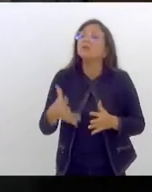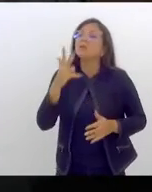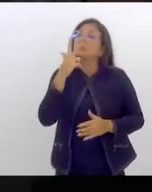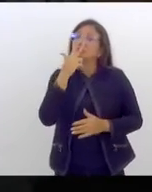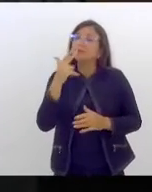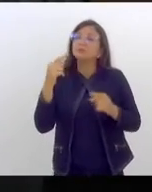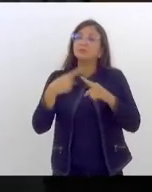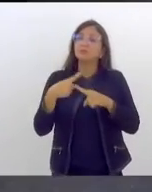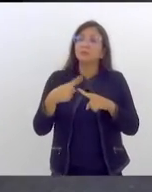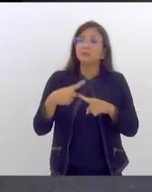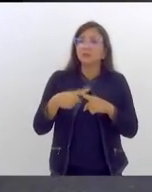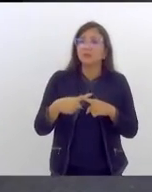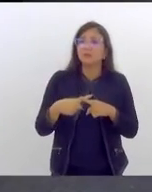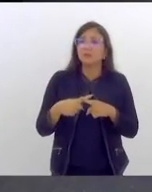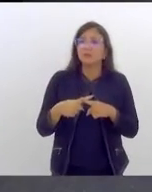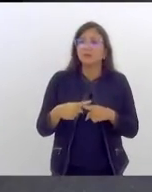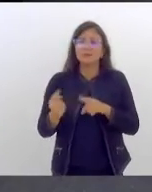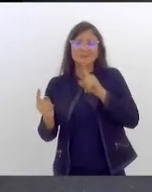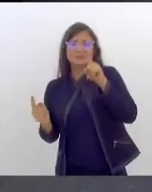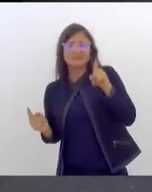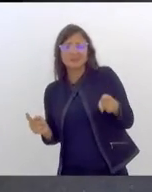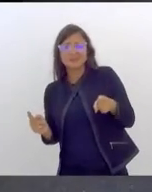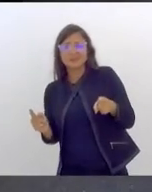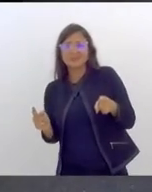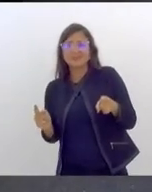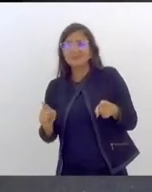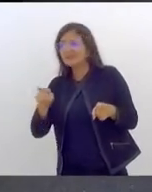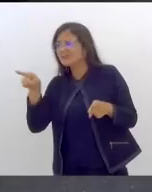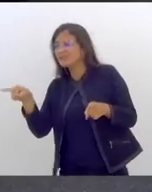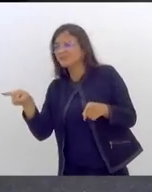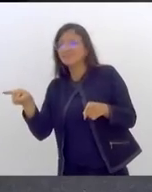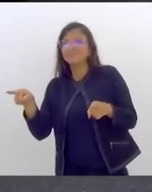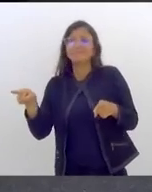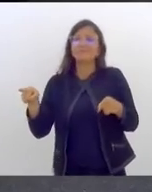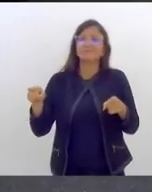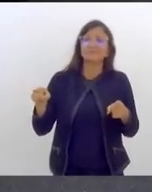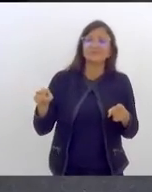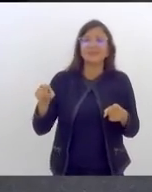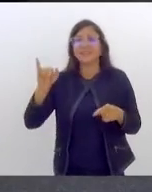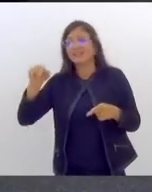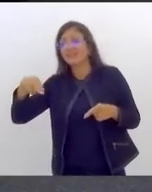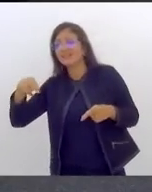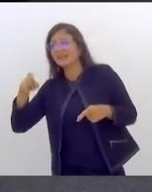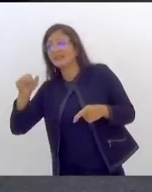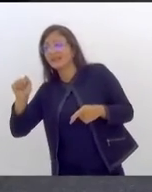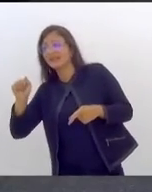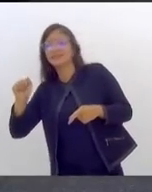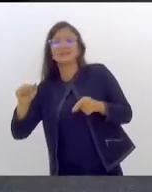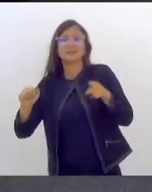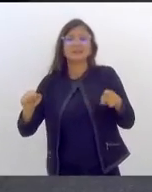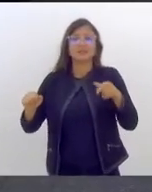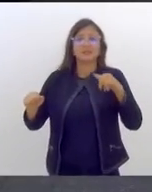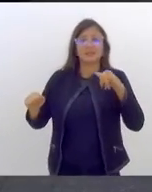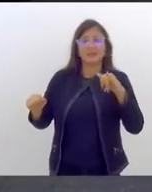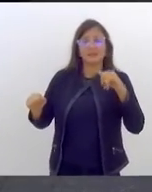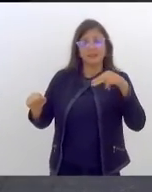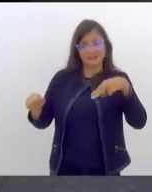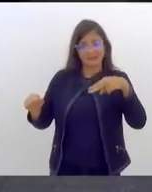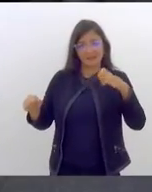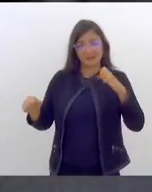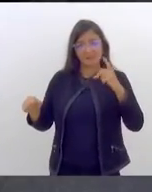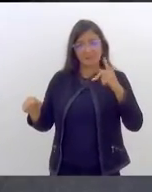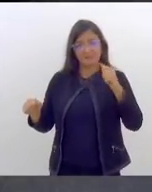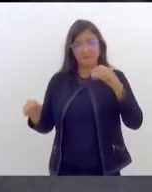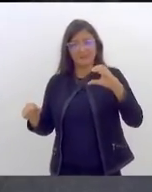tombado em nepac APPA é Enéa então eu tenho dúvida eu não sei